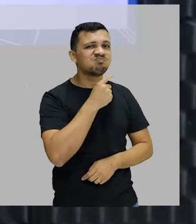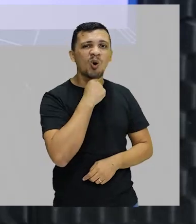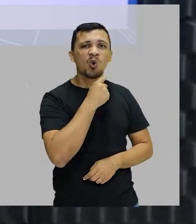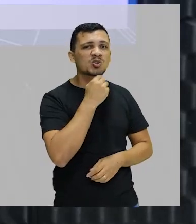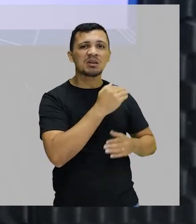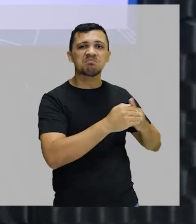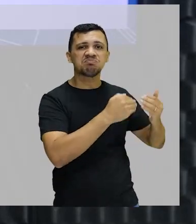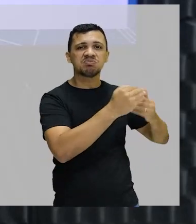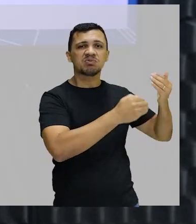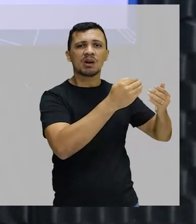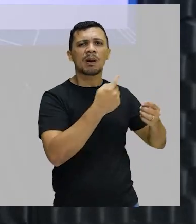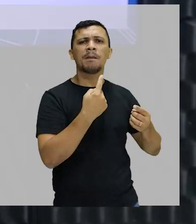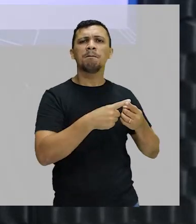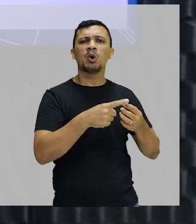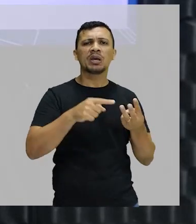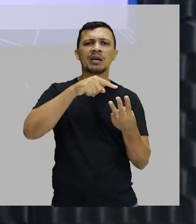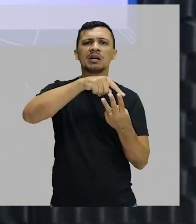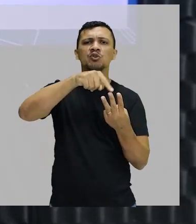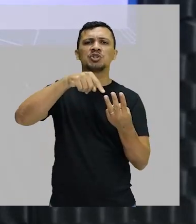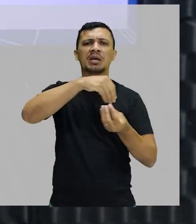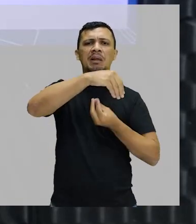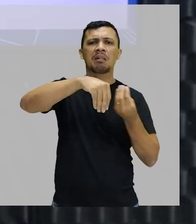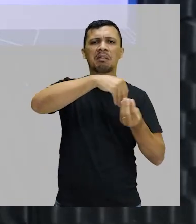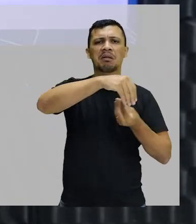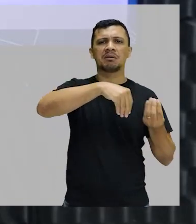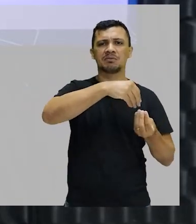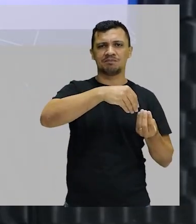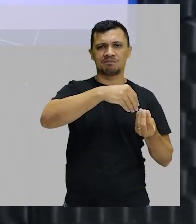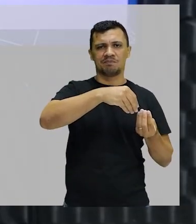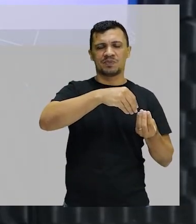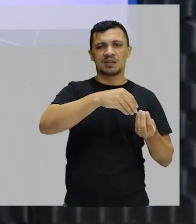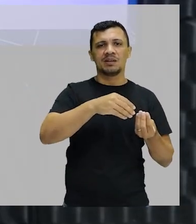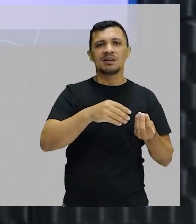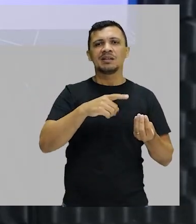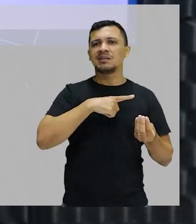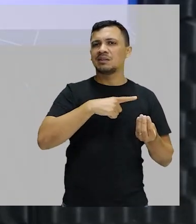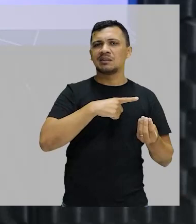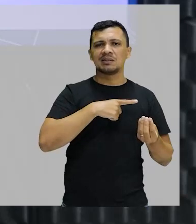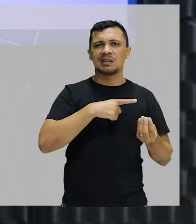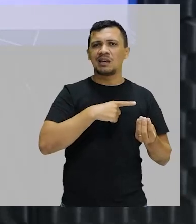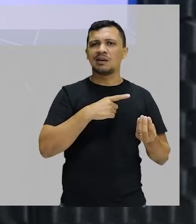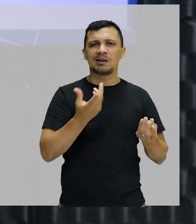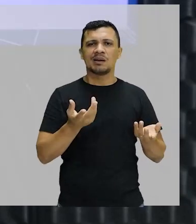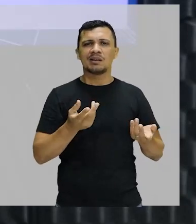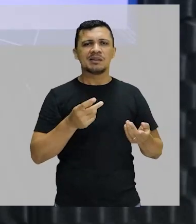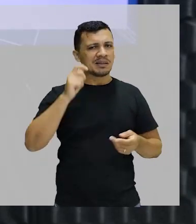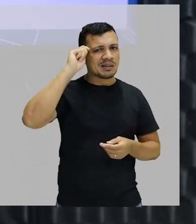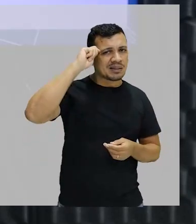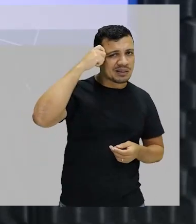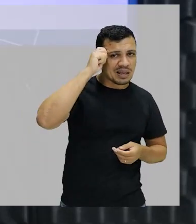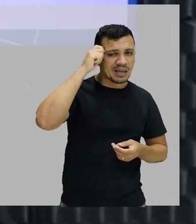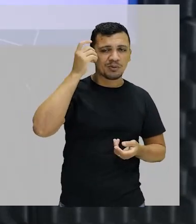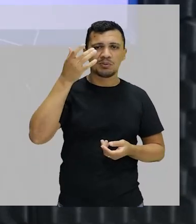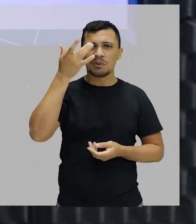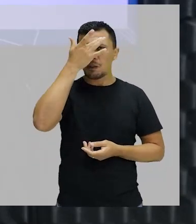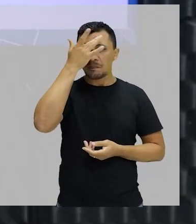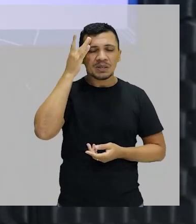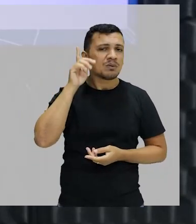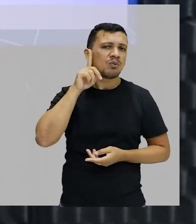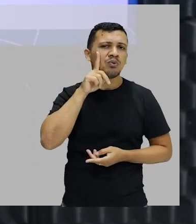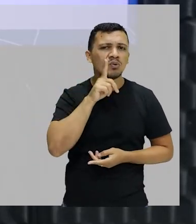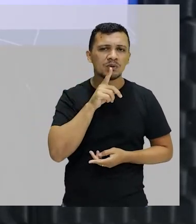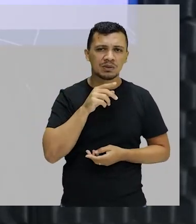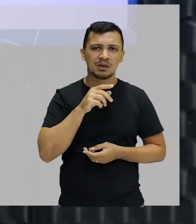dessa mistura de raças, ou dessa presença muito forte de negros, de indígenas, de mulatos na sociedade